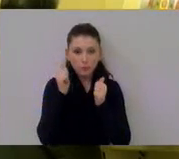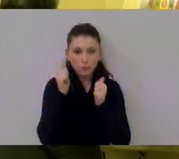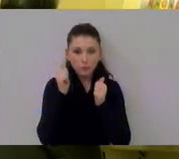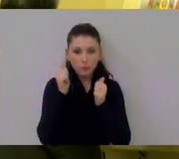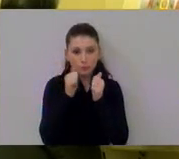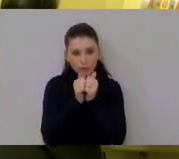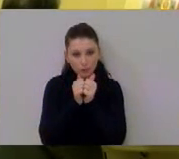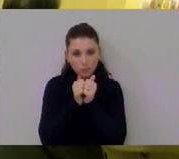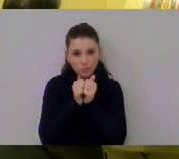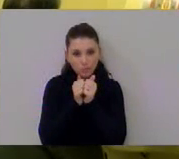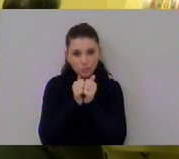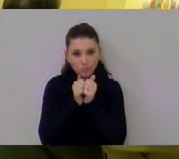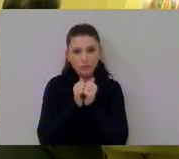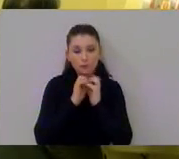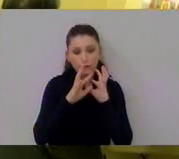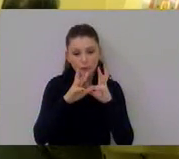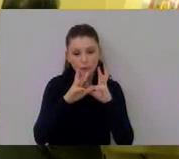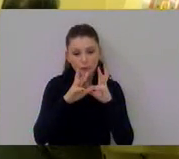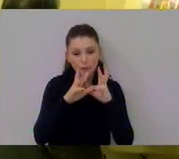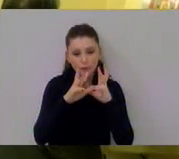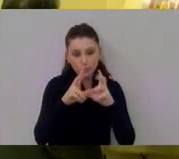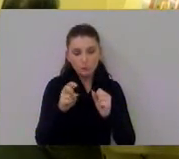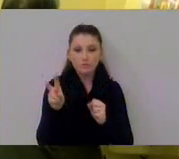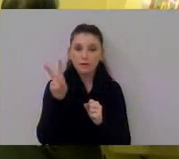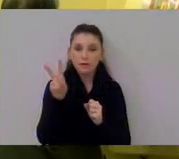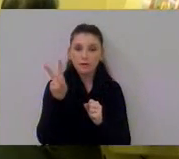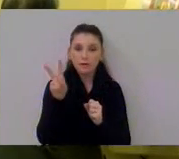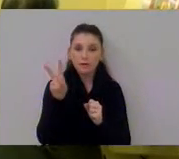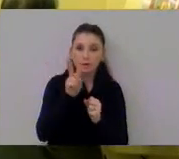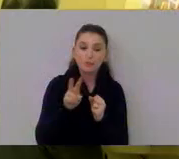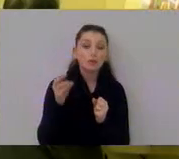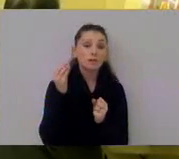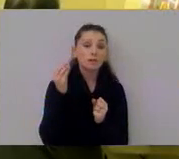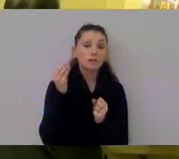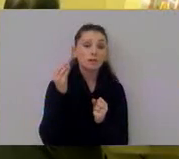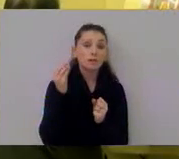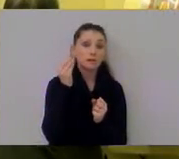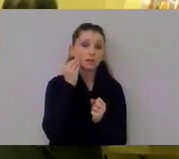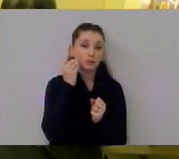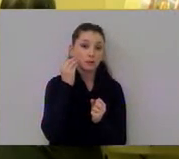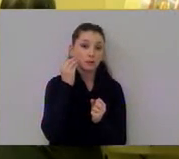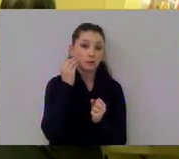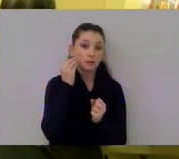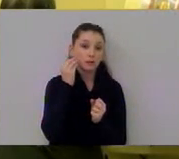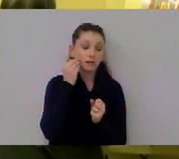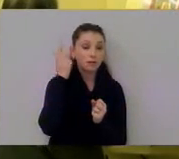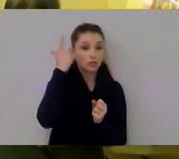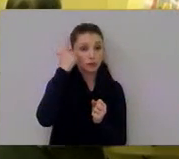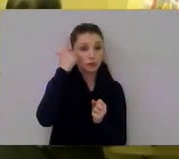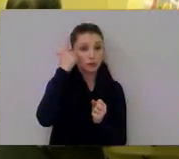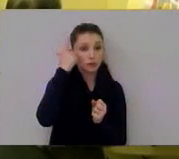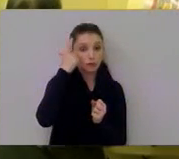vamos tentar novamente para que esse problema seja resolvido